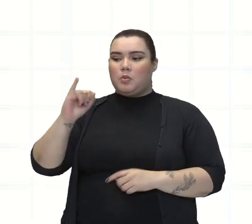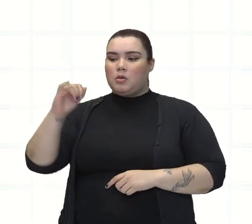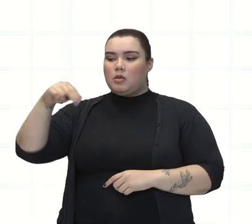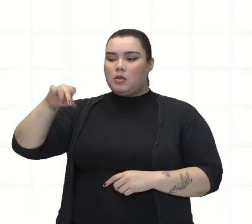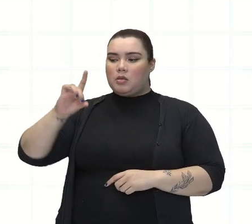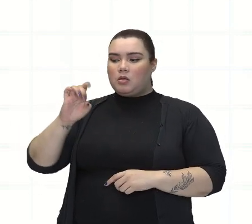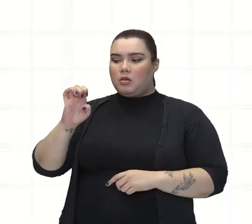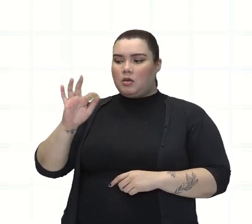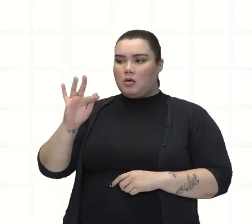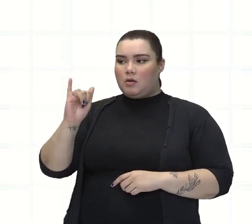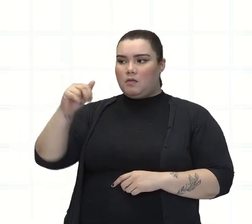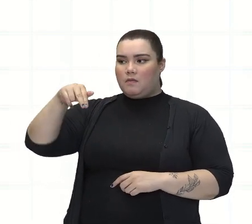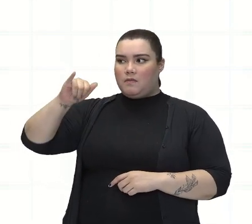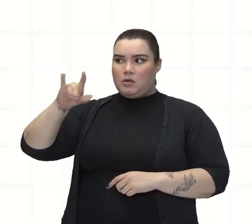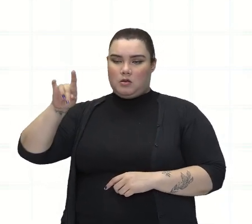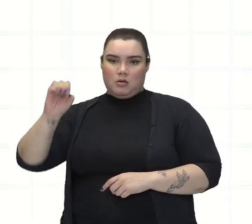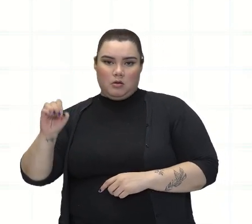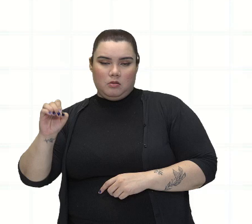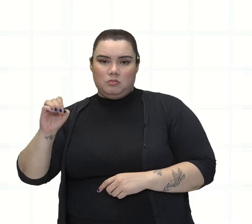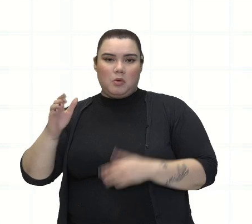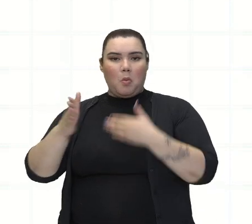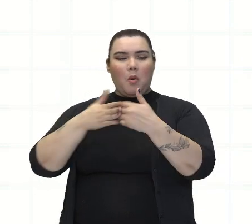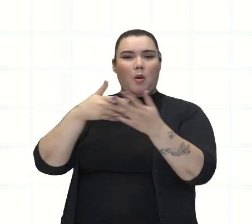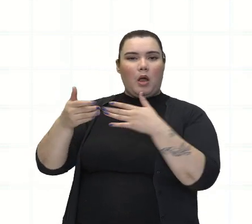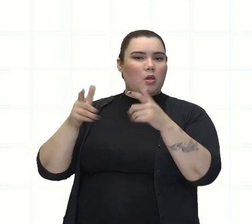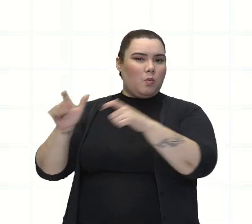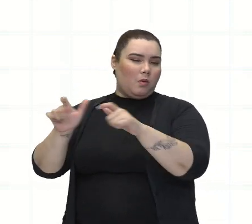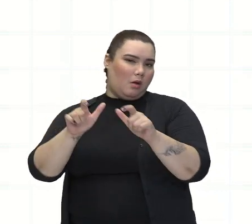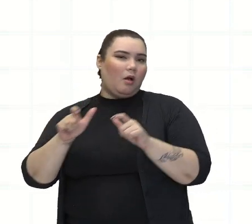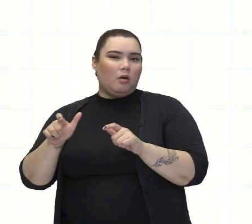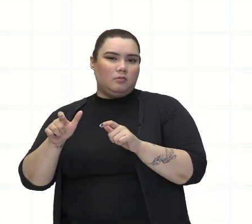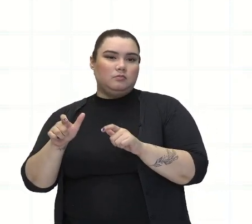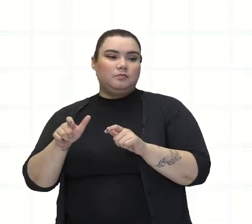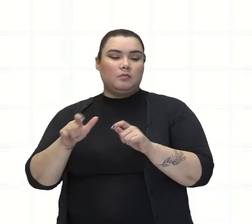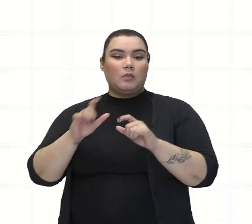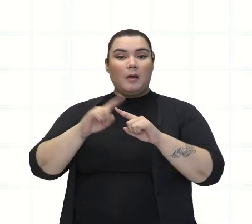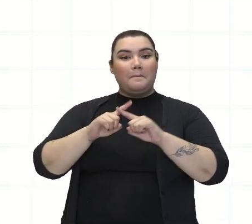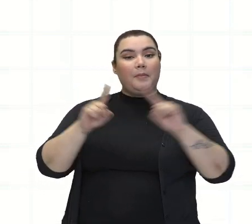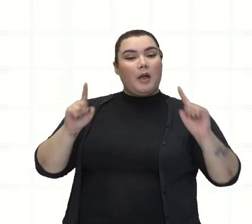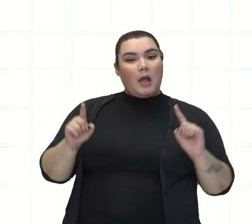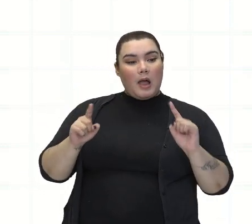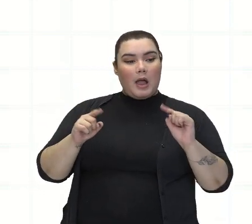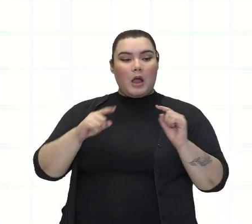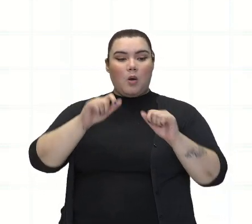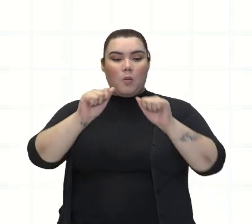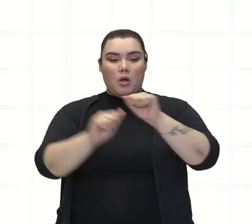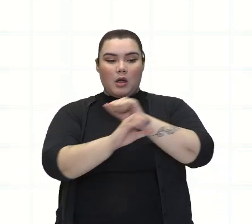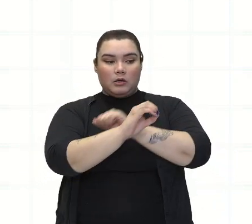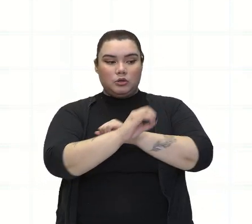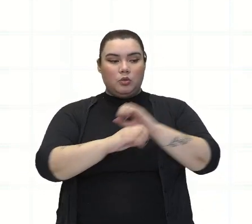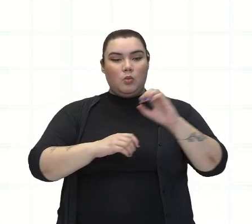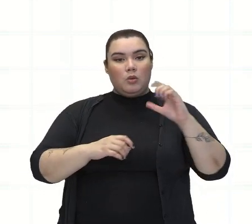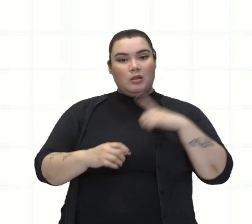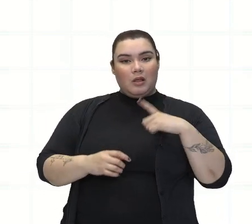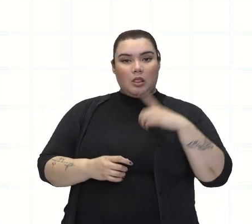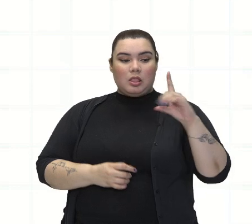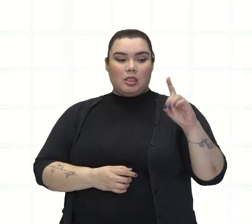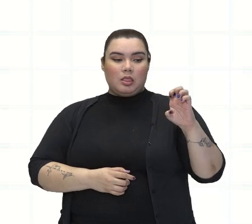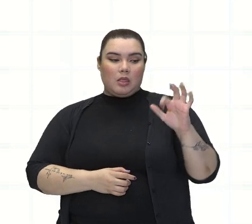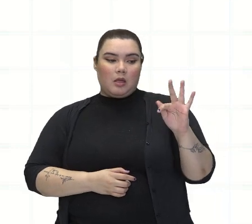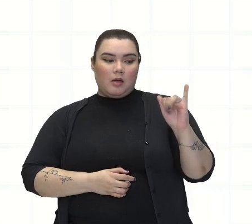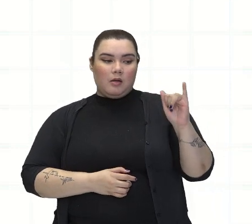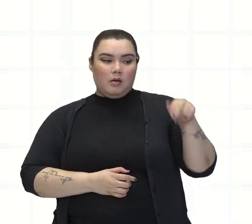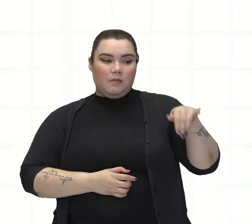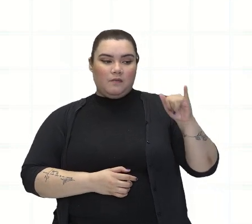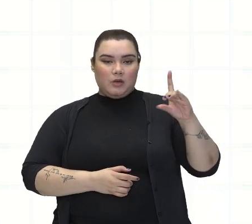observar nesse exemplo o hotel qualquer da cidade. Já no segundo, não é qualquer hotel da cidade, é o